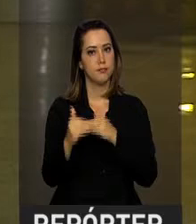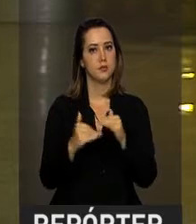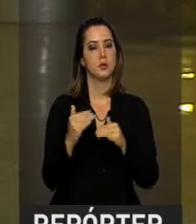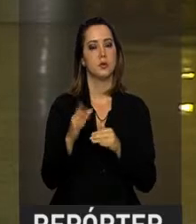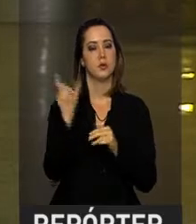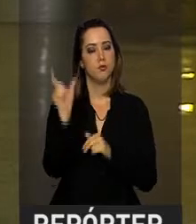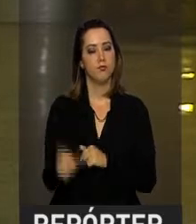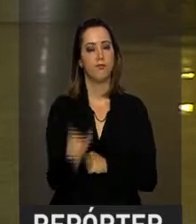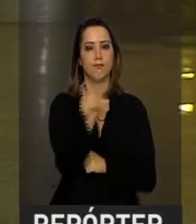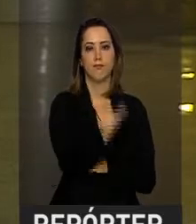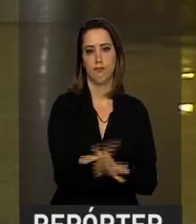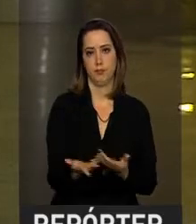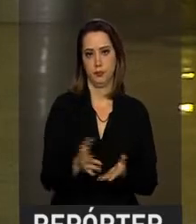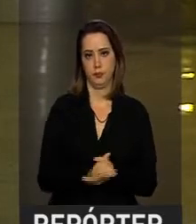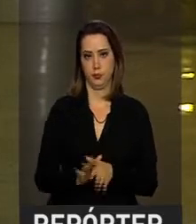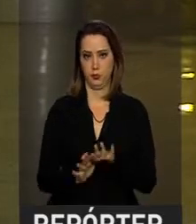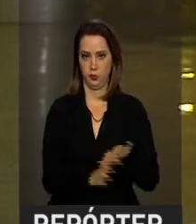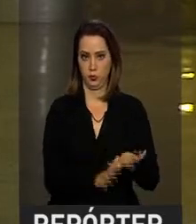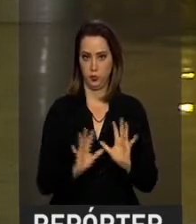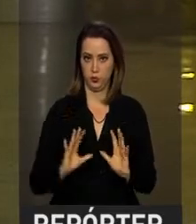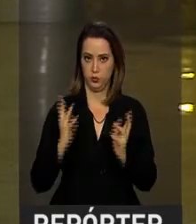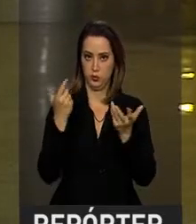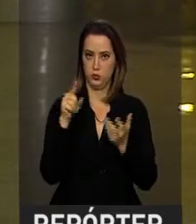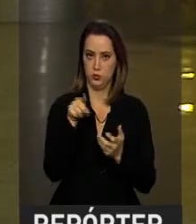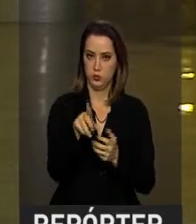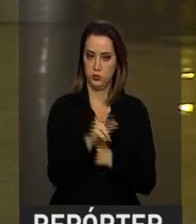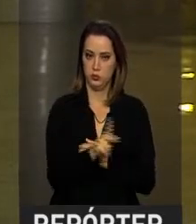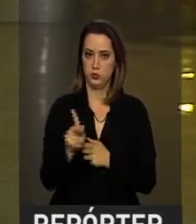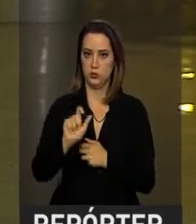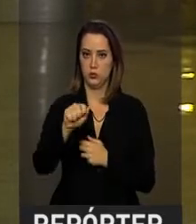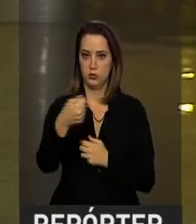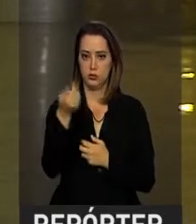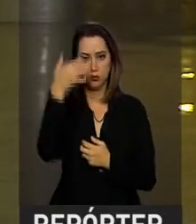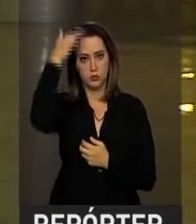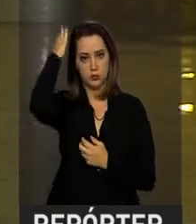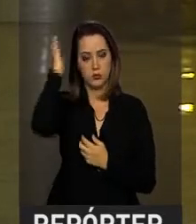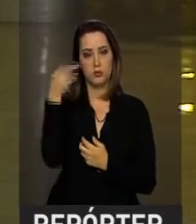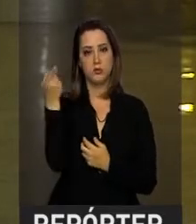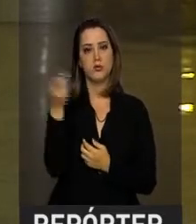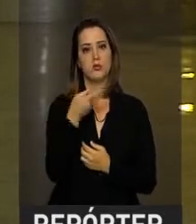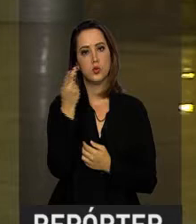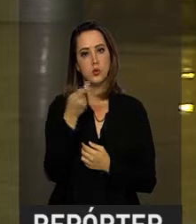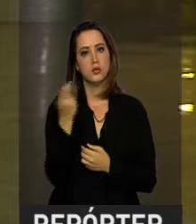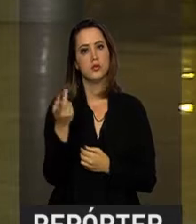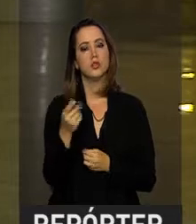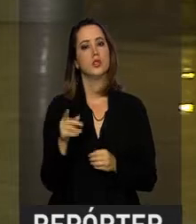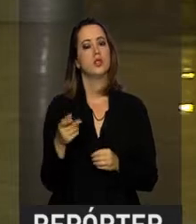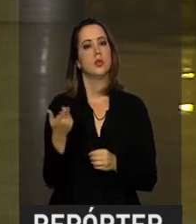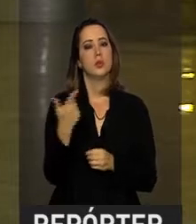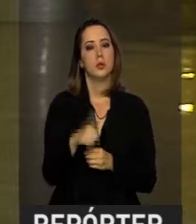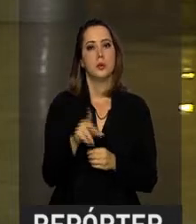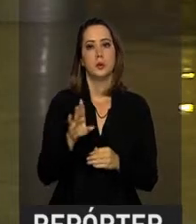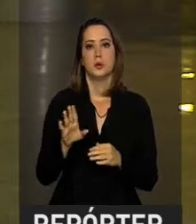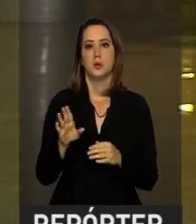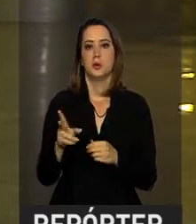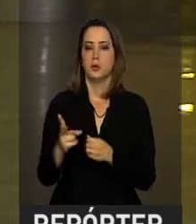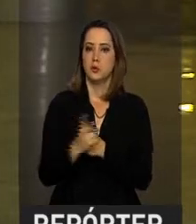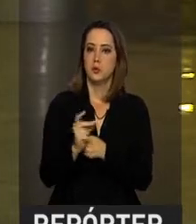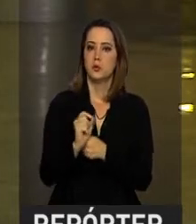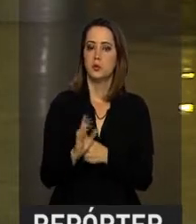e durante a cerimônia o presidente em exercício michel temer voltou a defender um teto para os gastos